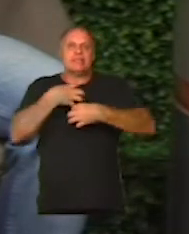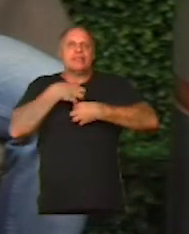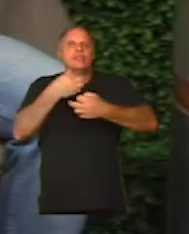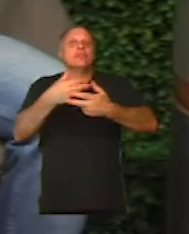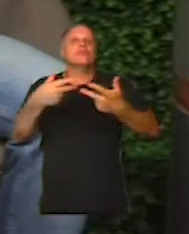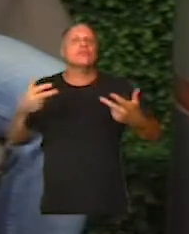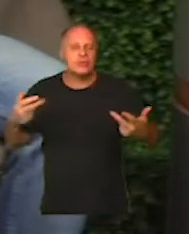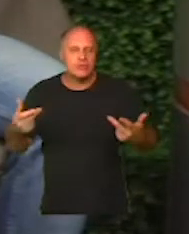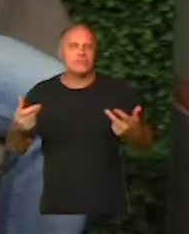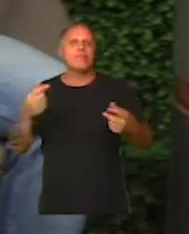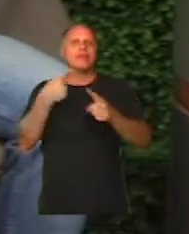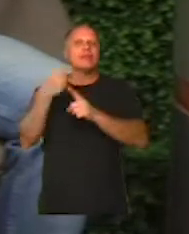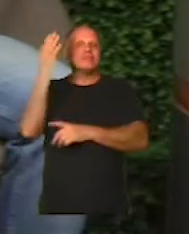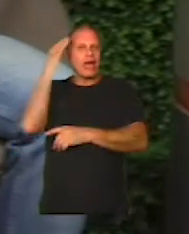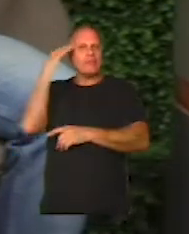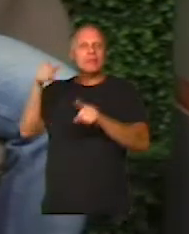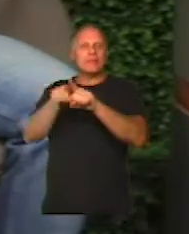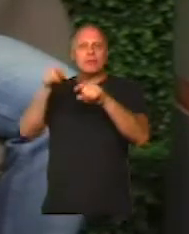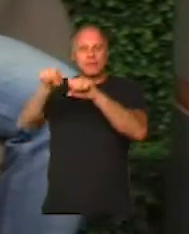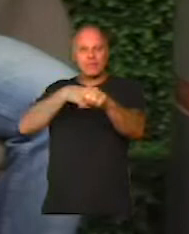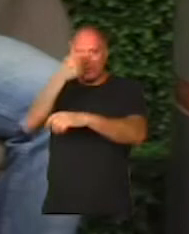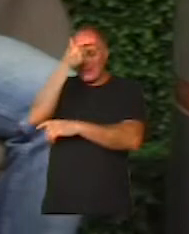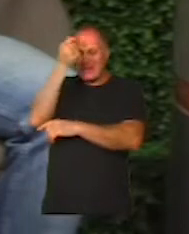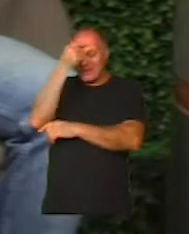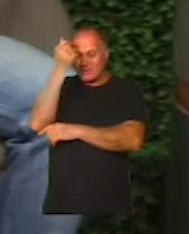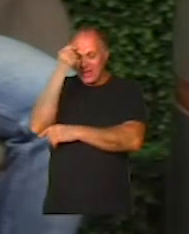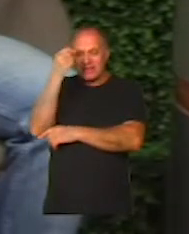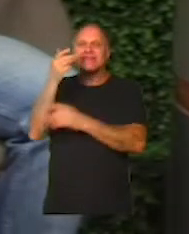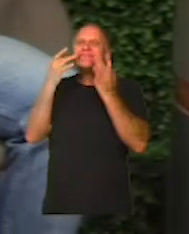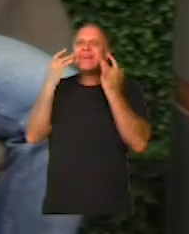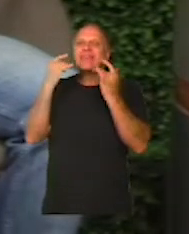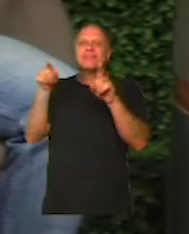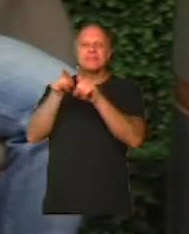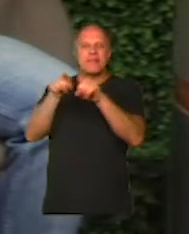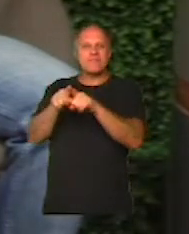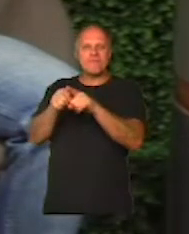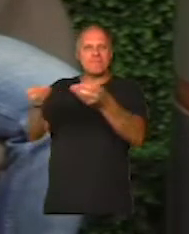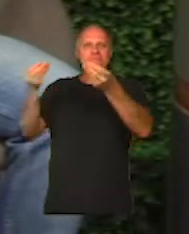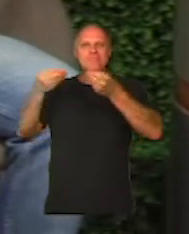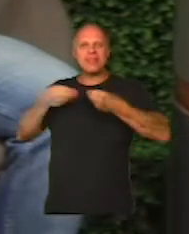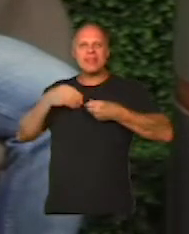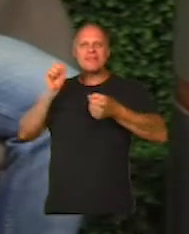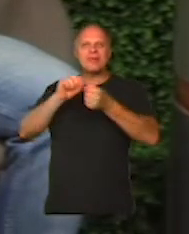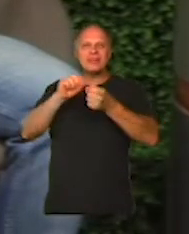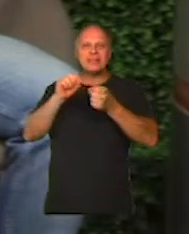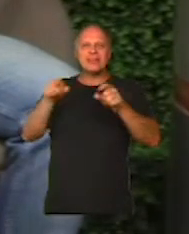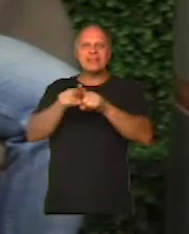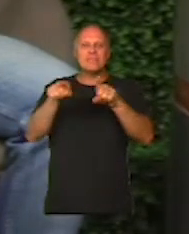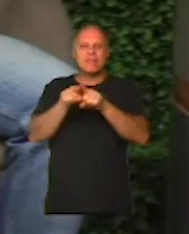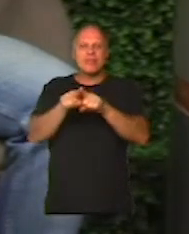né? Você sabe que quando eu terminei minha faculdade de teatro, me mandaram a fazer uma aula de